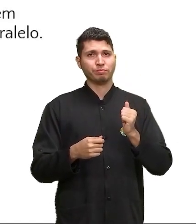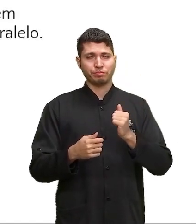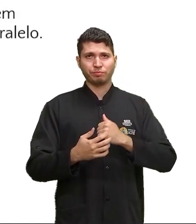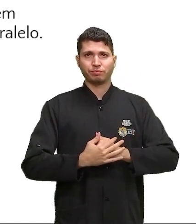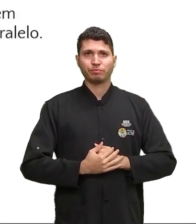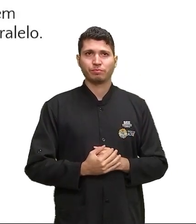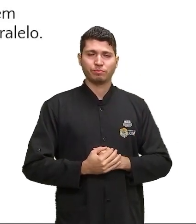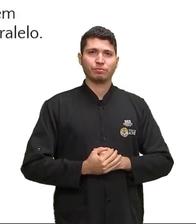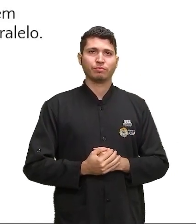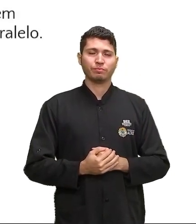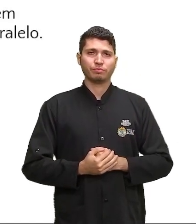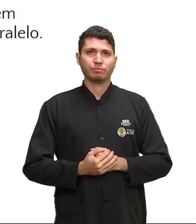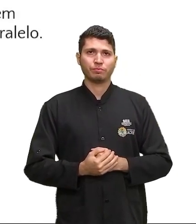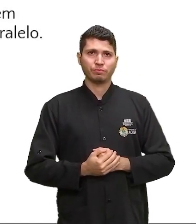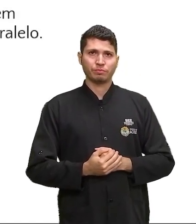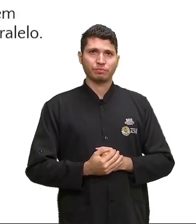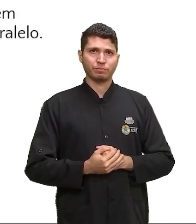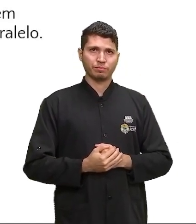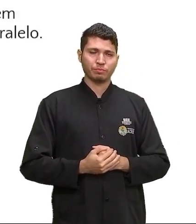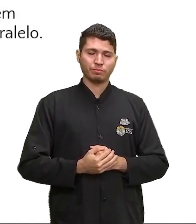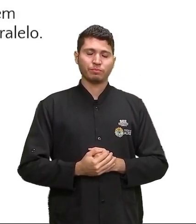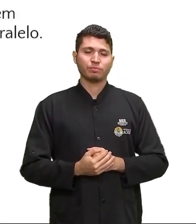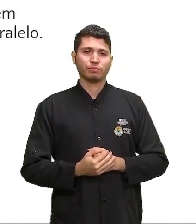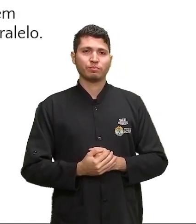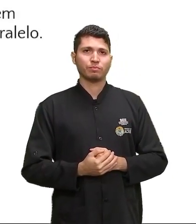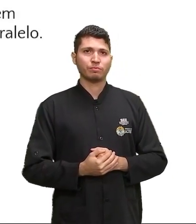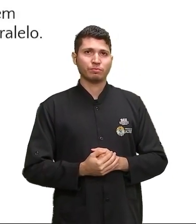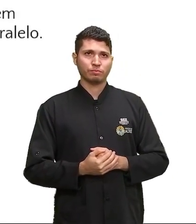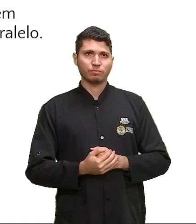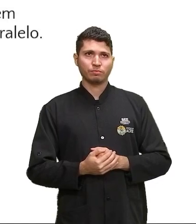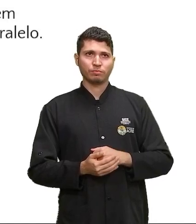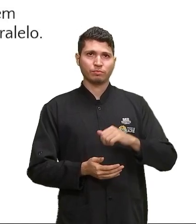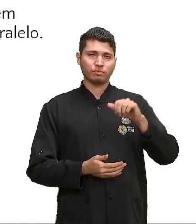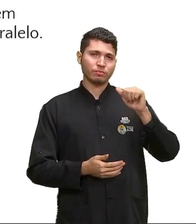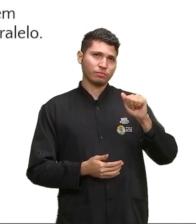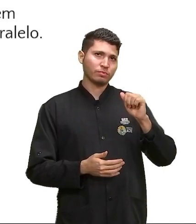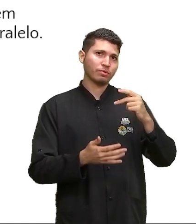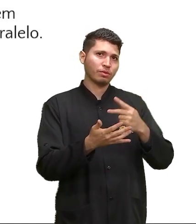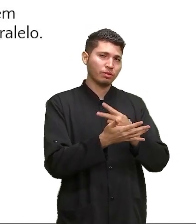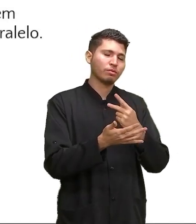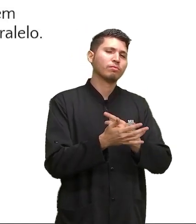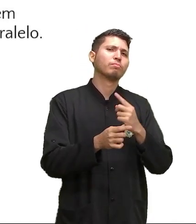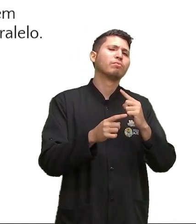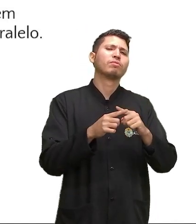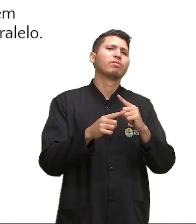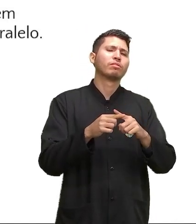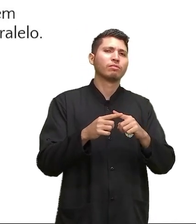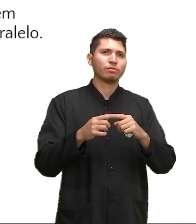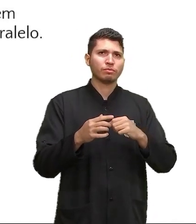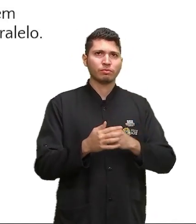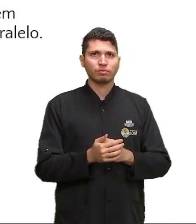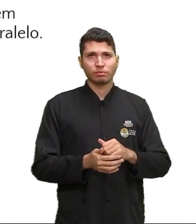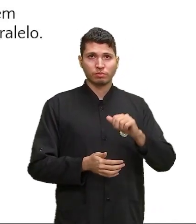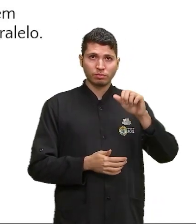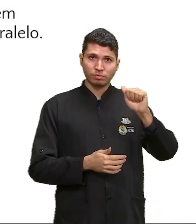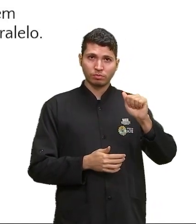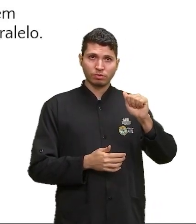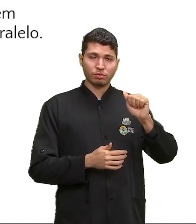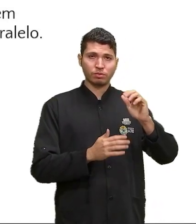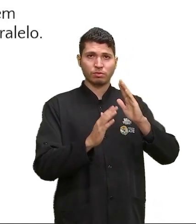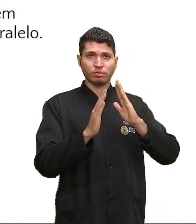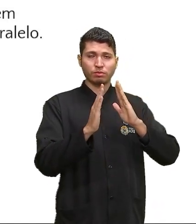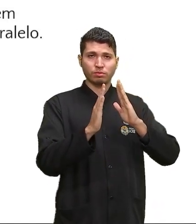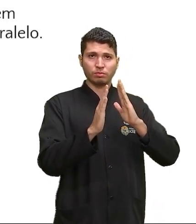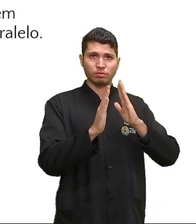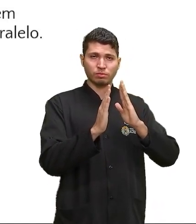está em série e qual está em paralelo. Alternativa A, por que ela está errada? Porque a gente vê que o amperímetro está em paralelo. Ele